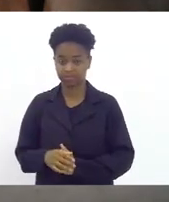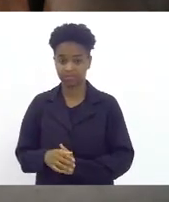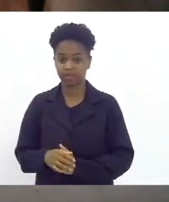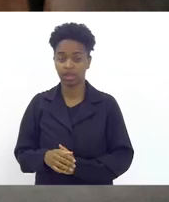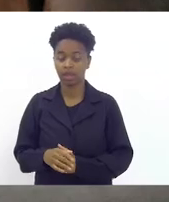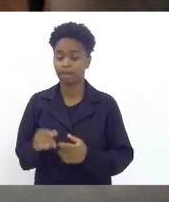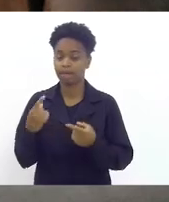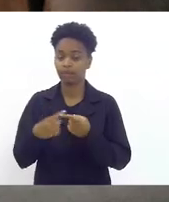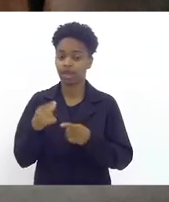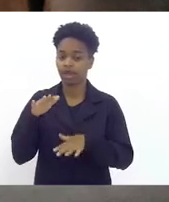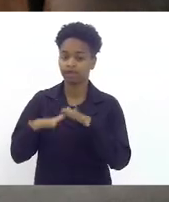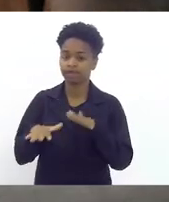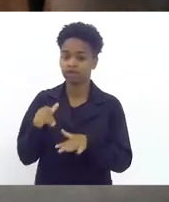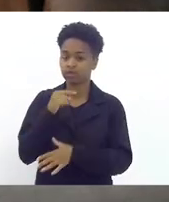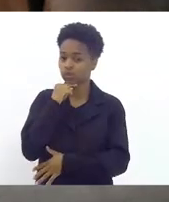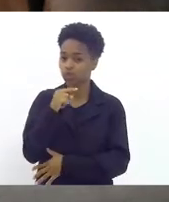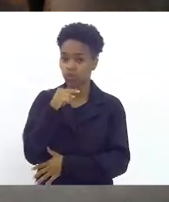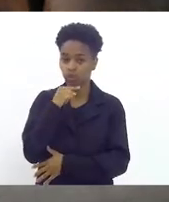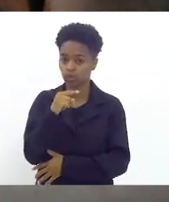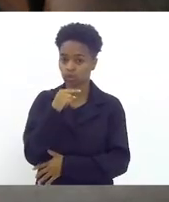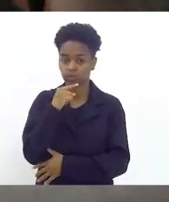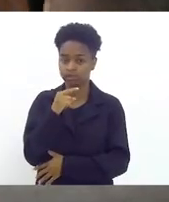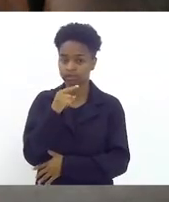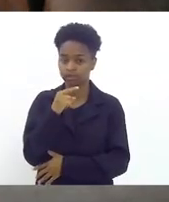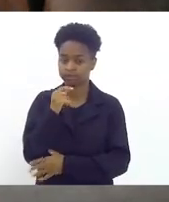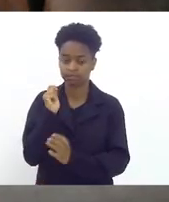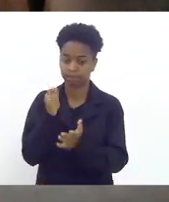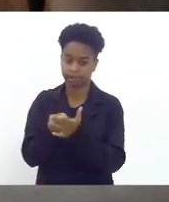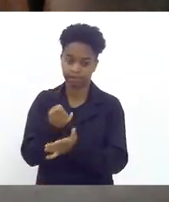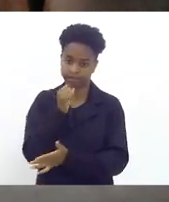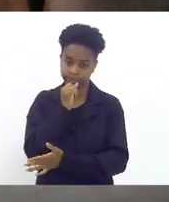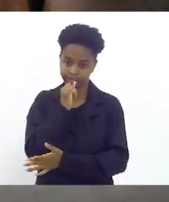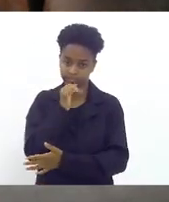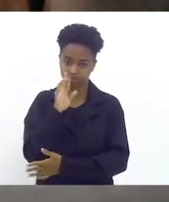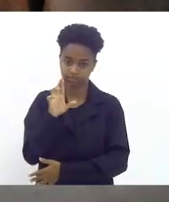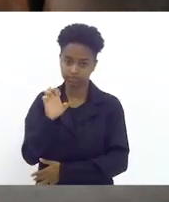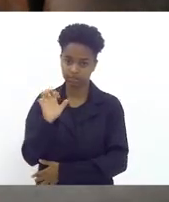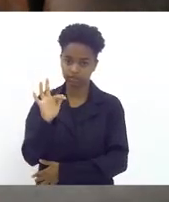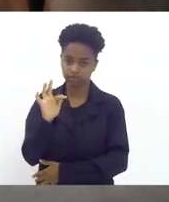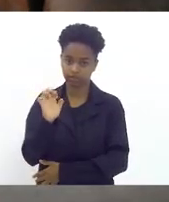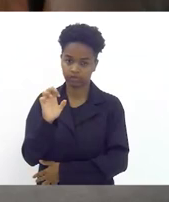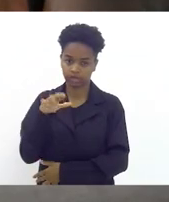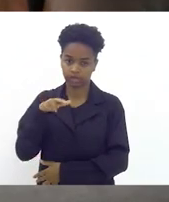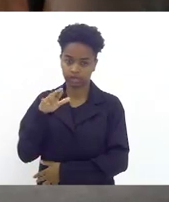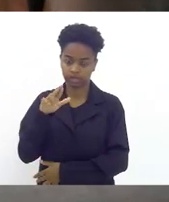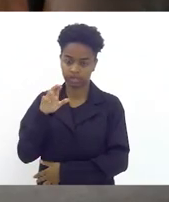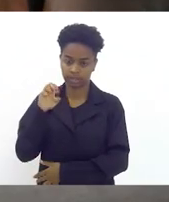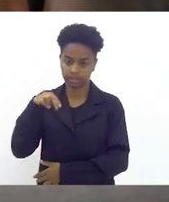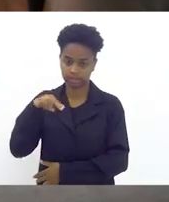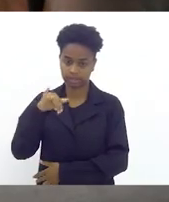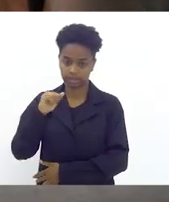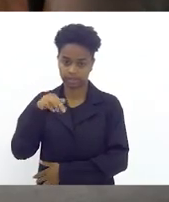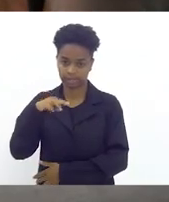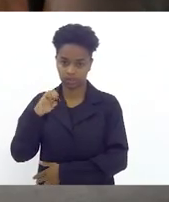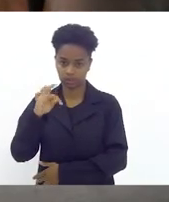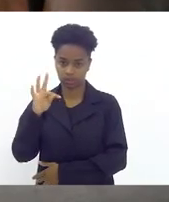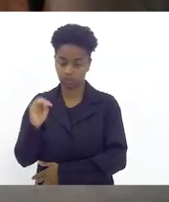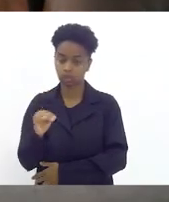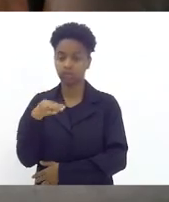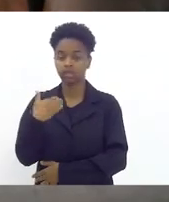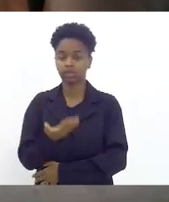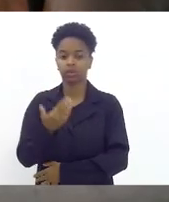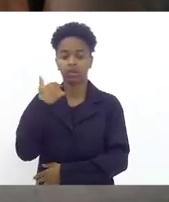não tem nem condições de arcar um custo por exemplo de um real referenciamento Então eu acho que o ideia deveria